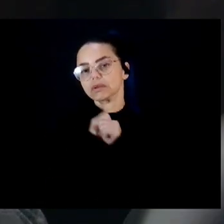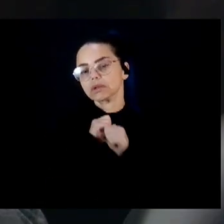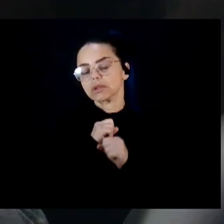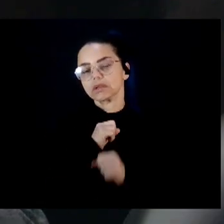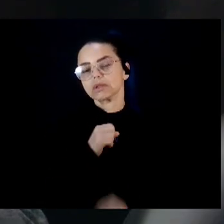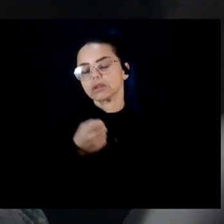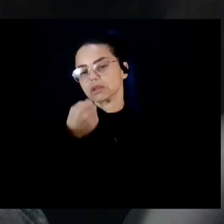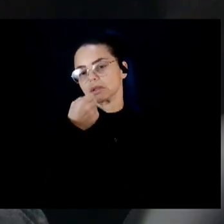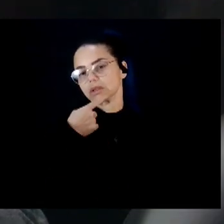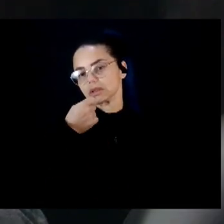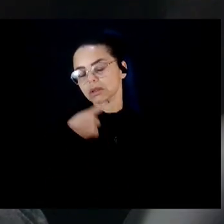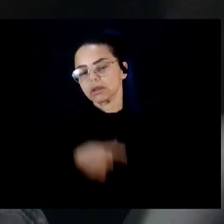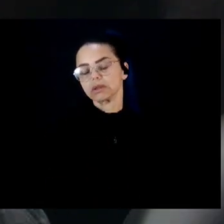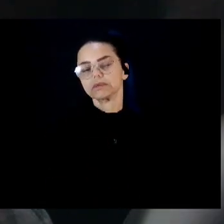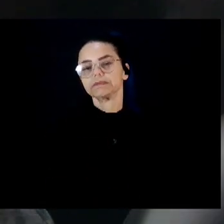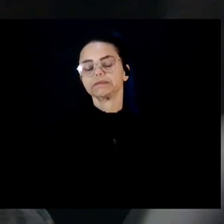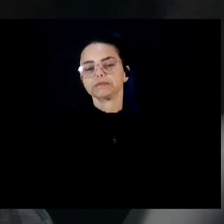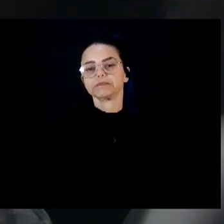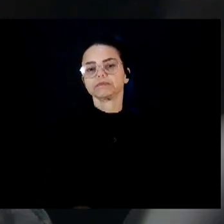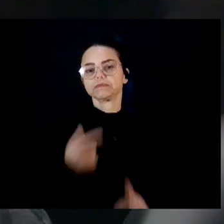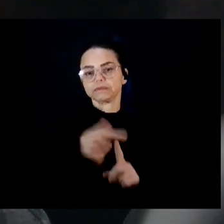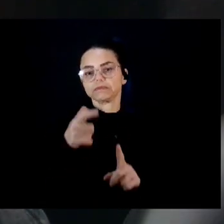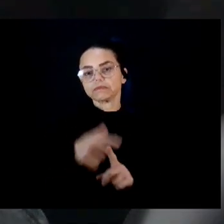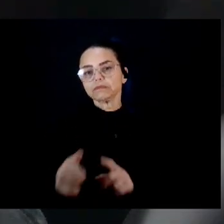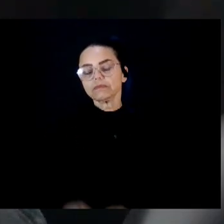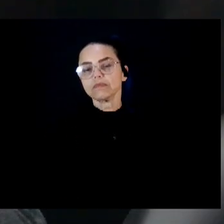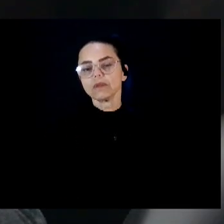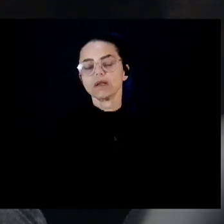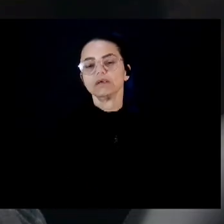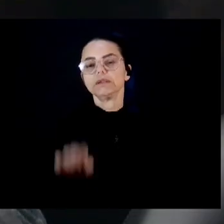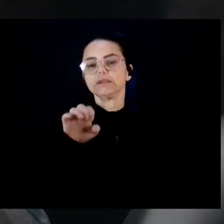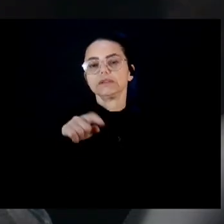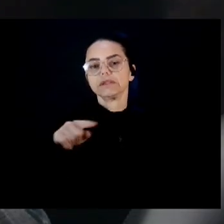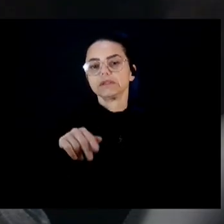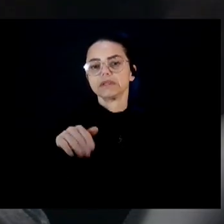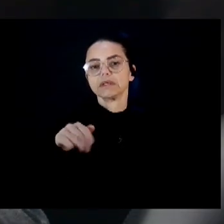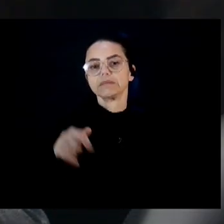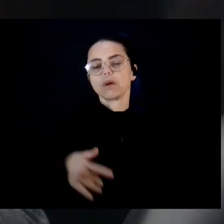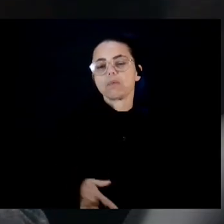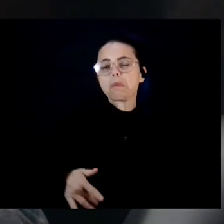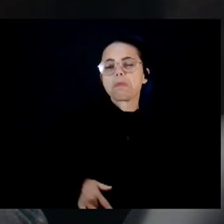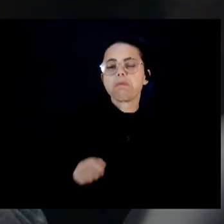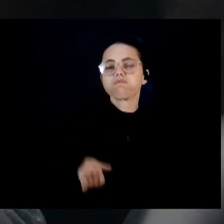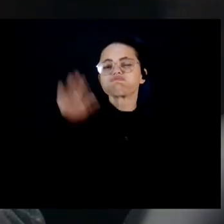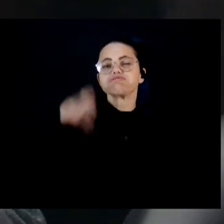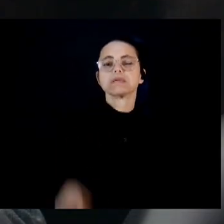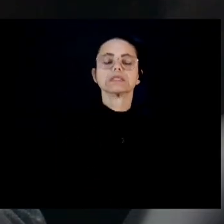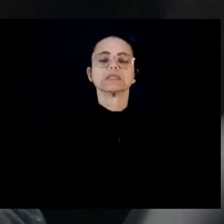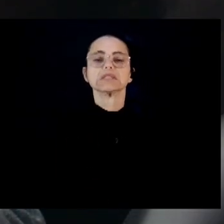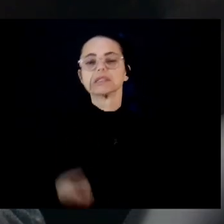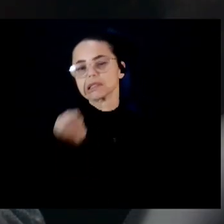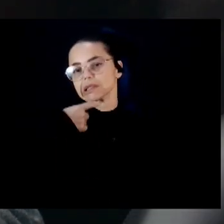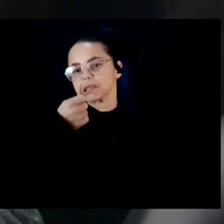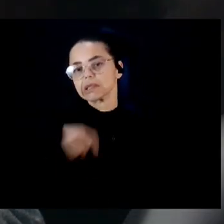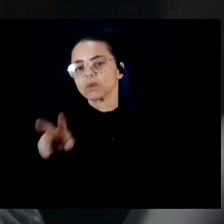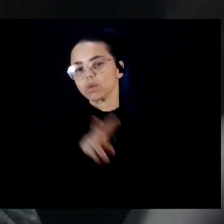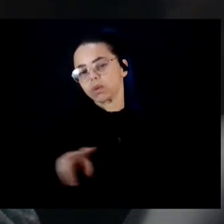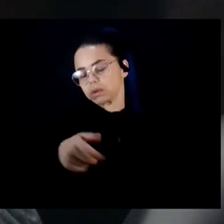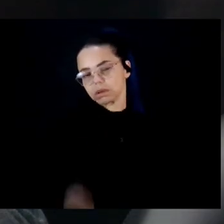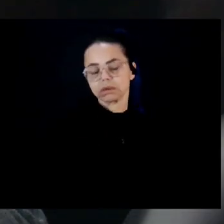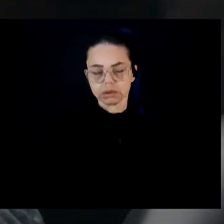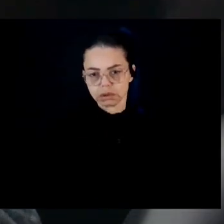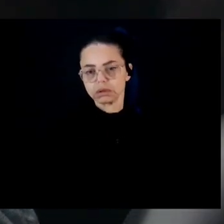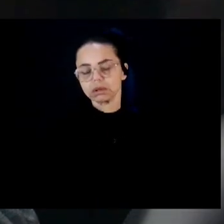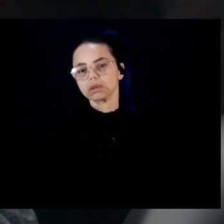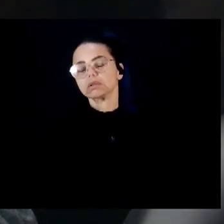às vezes a gente pega ali pacientes que têm enzimas hepáticas aumentadas pelo excesso também de vitaminas, onde elas poderiam